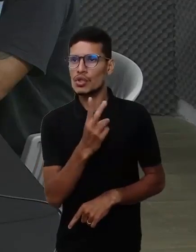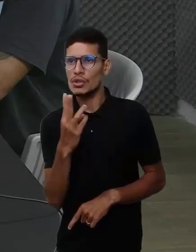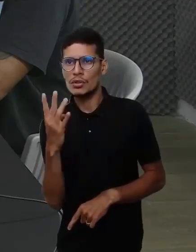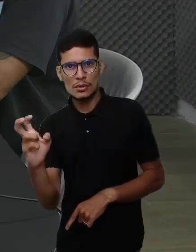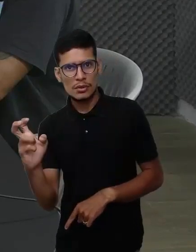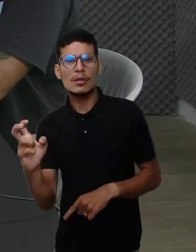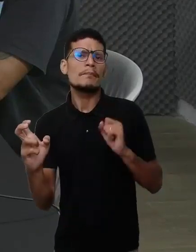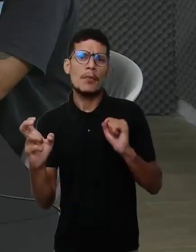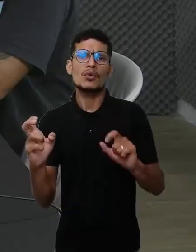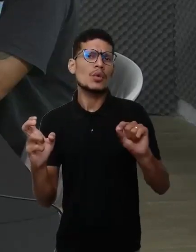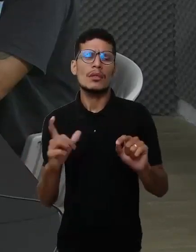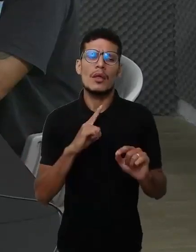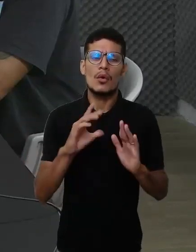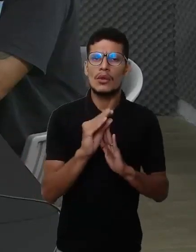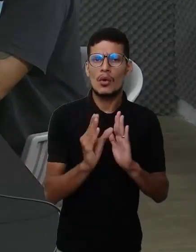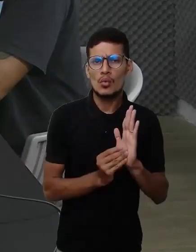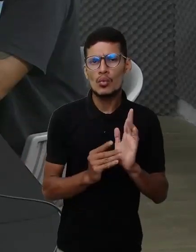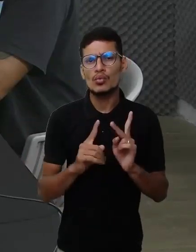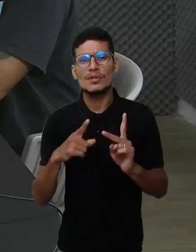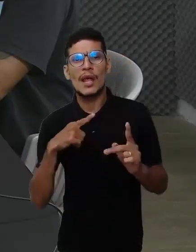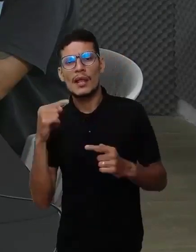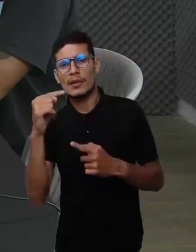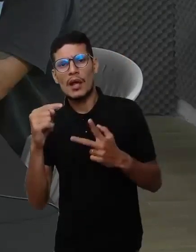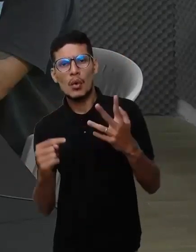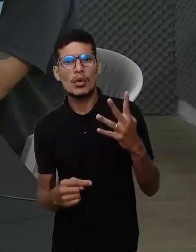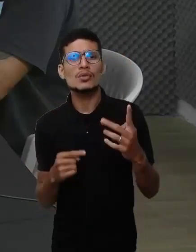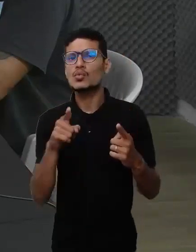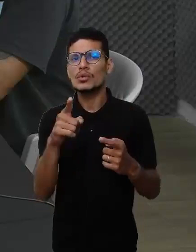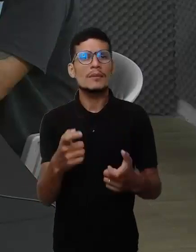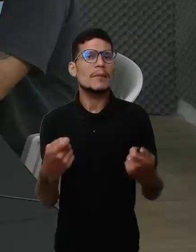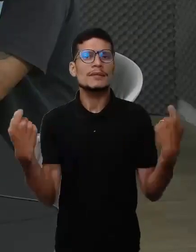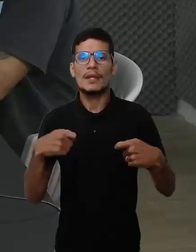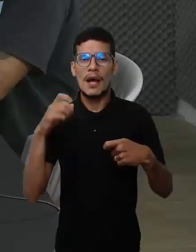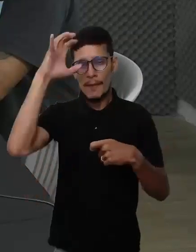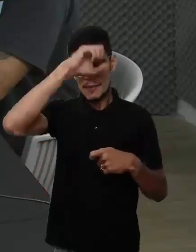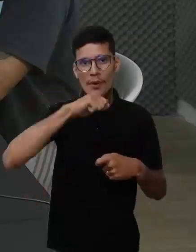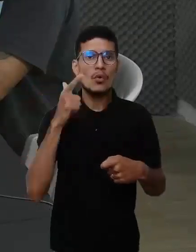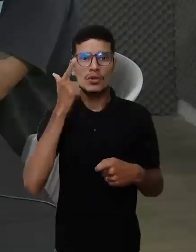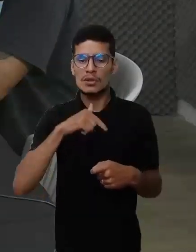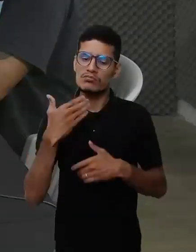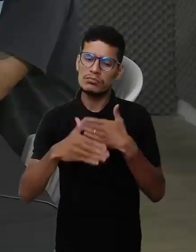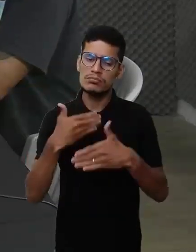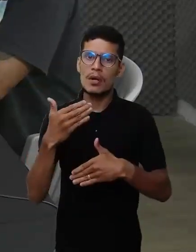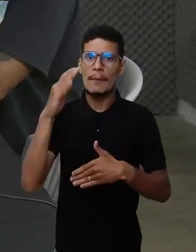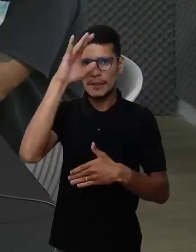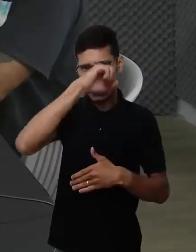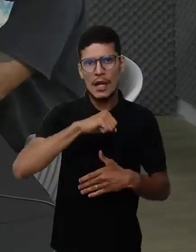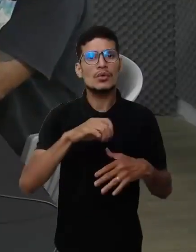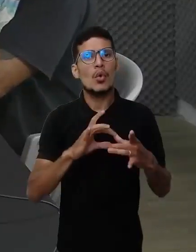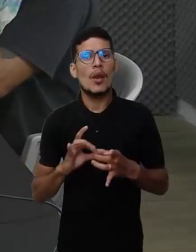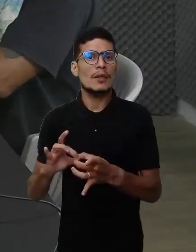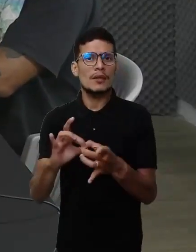ter conteúdos, você pode ter indicadores daquilo que você deve aprender, você construir aprendizados de forma mais Sim,